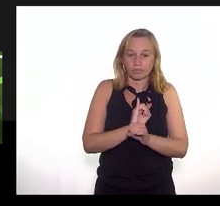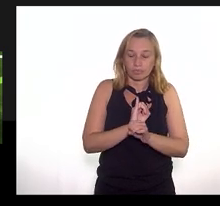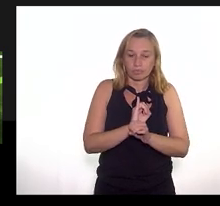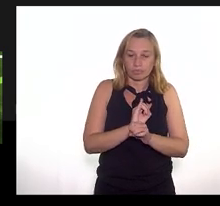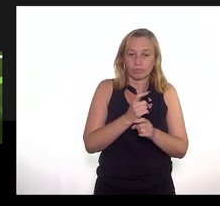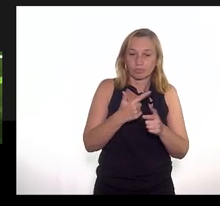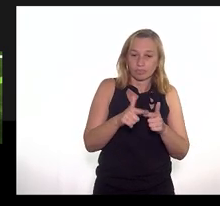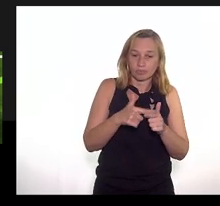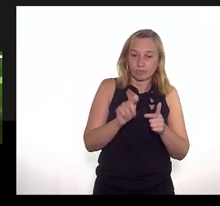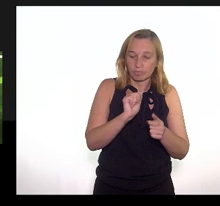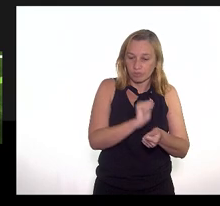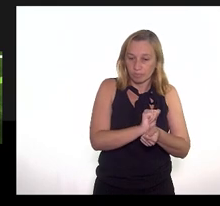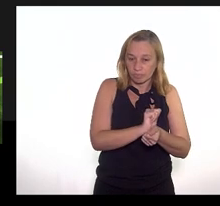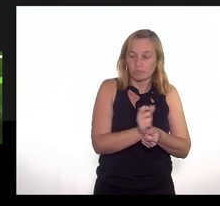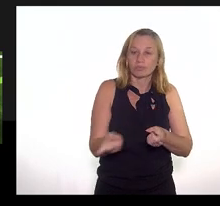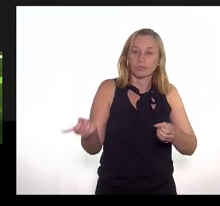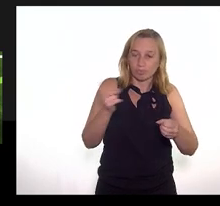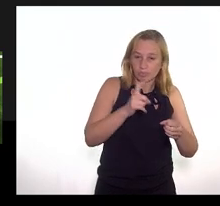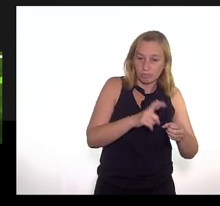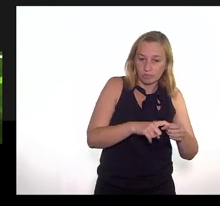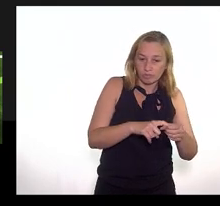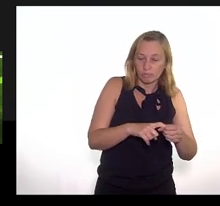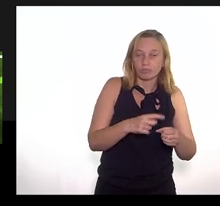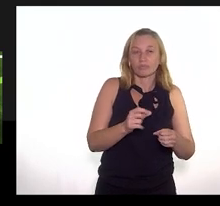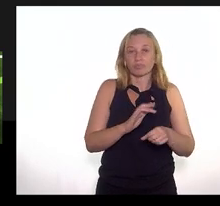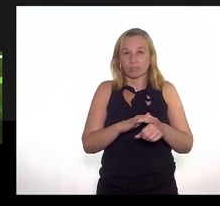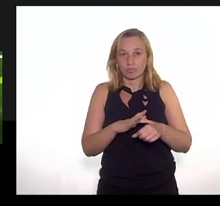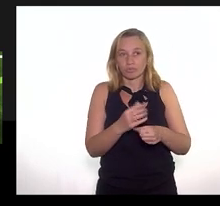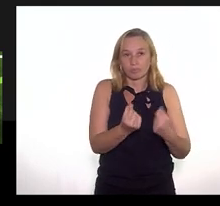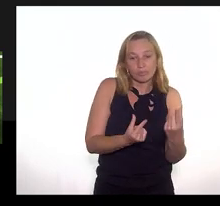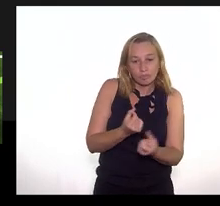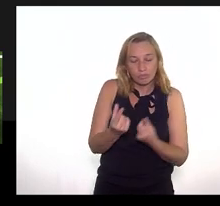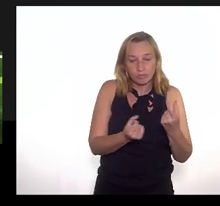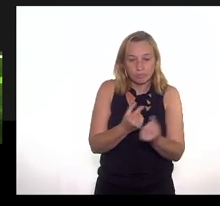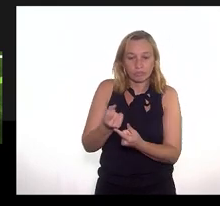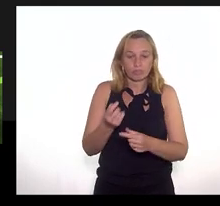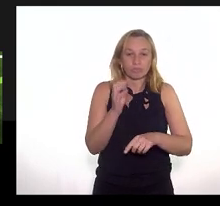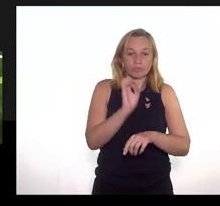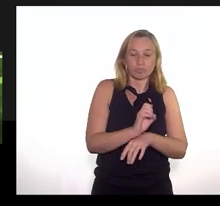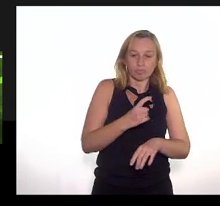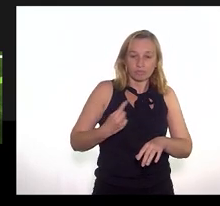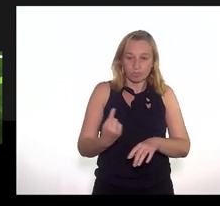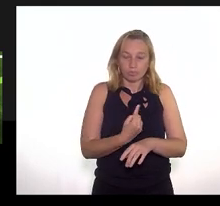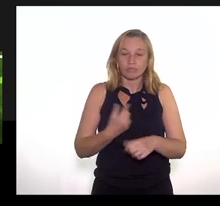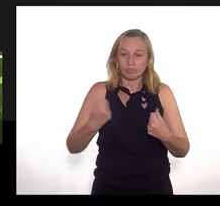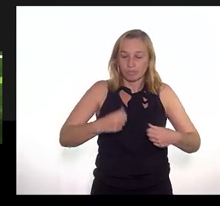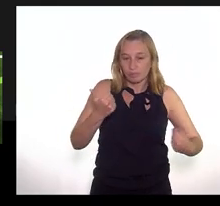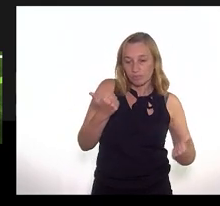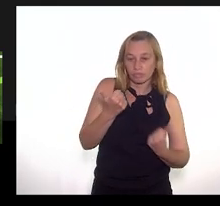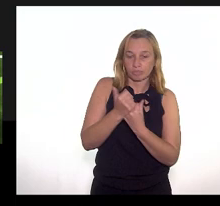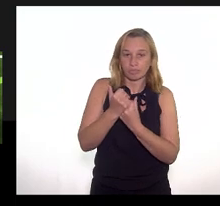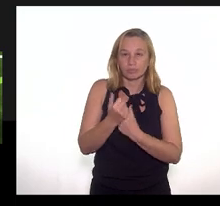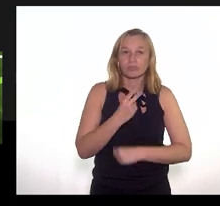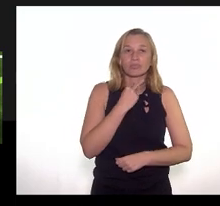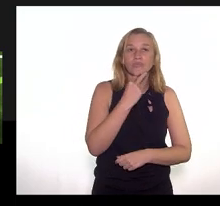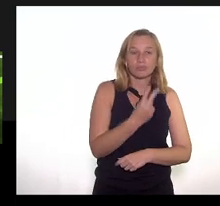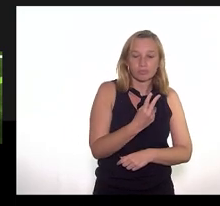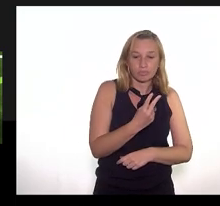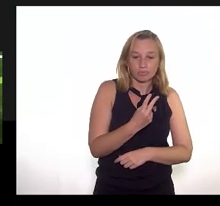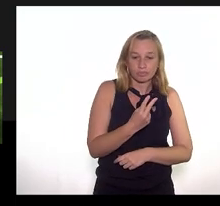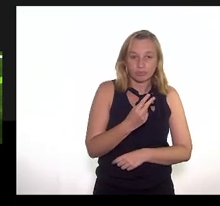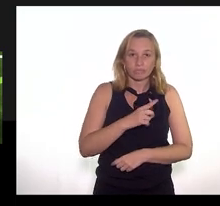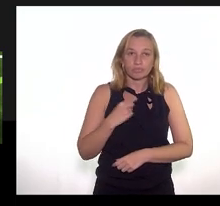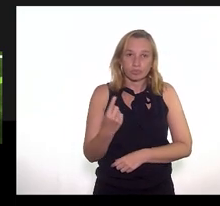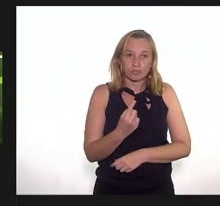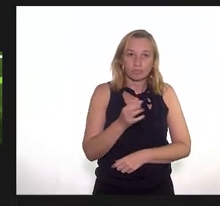rara, assim, né, no nosso estado, enquadrando nessa questão de doenças raras e precisando de apoio, de voz, que